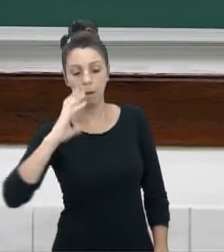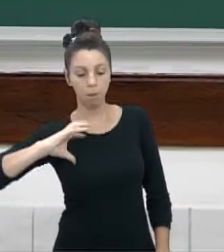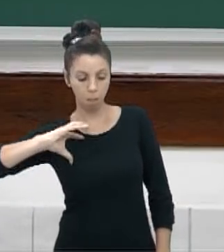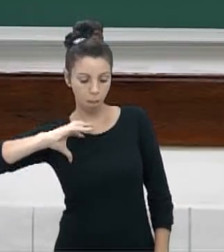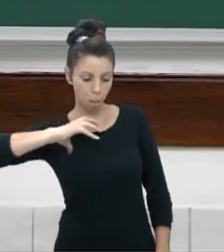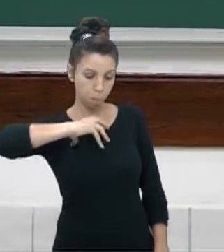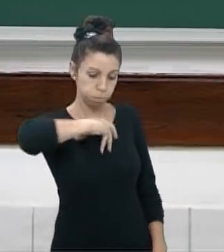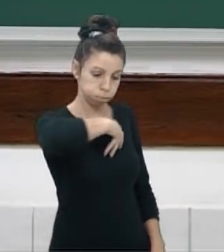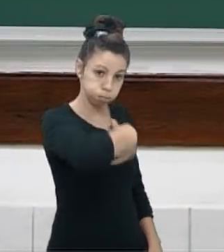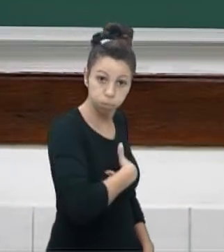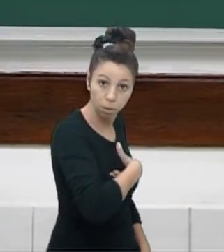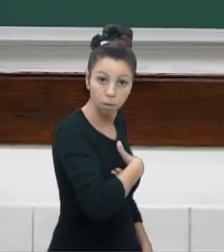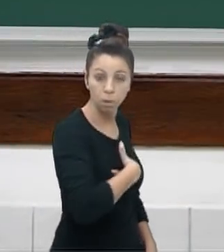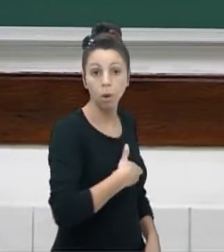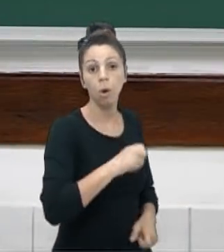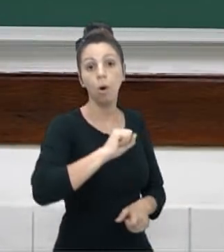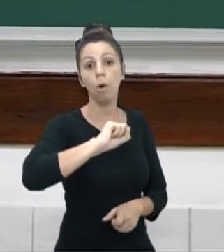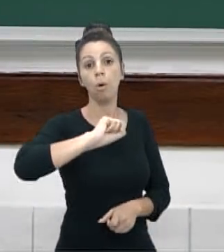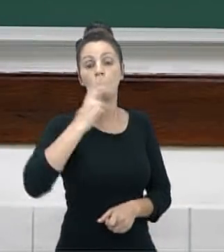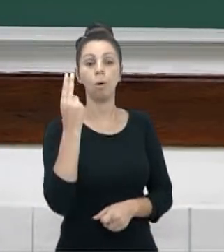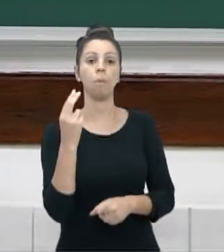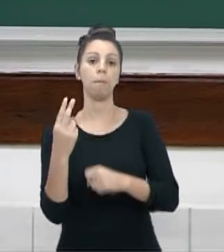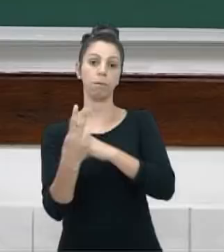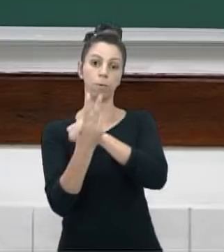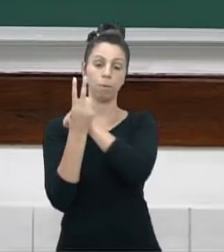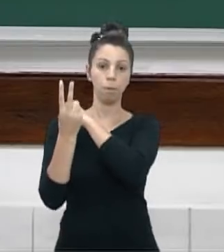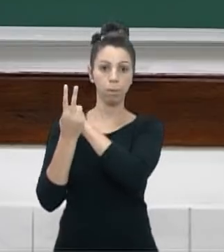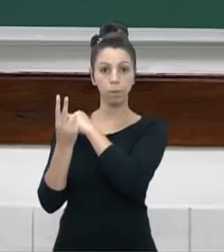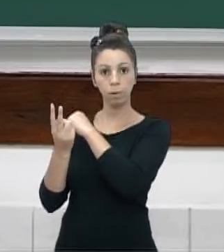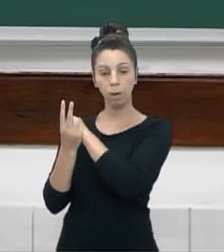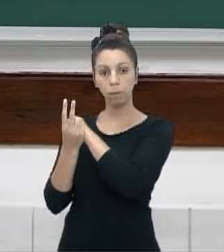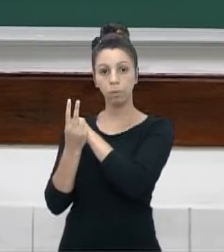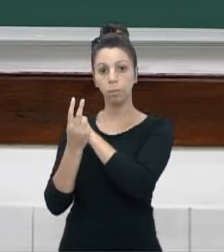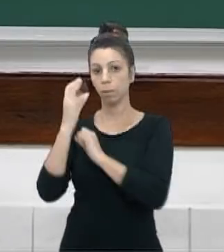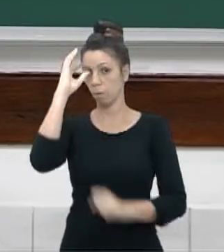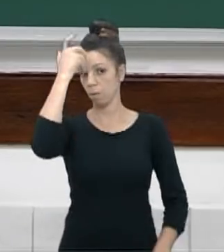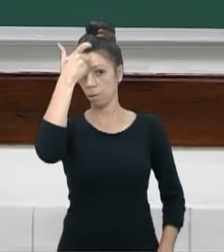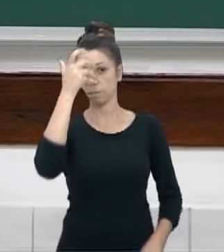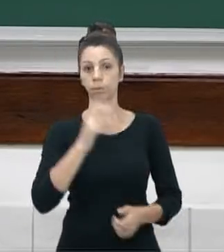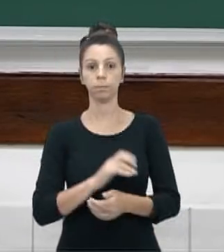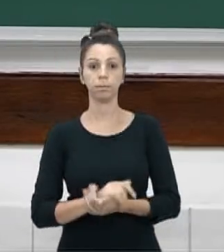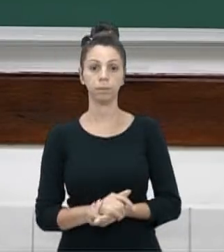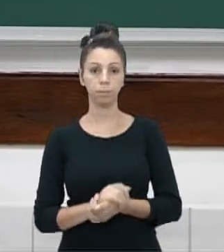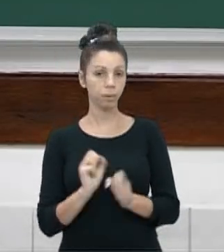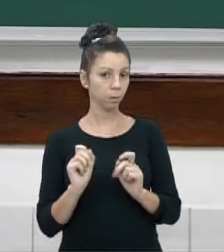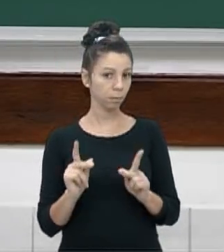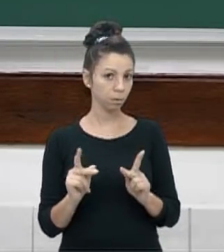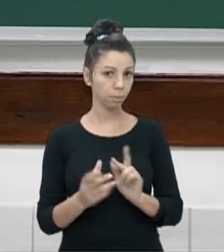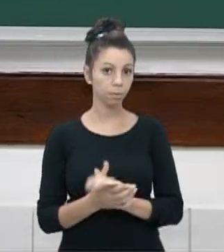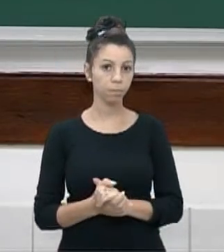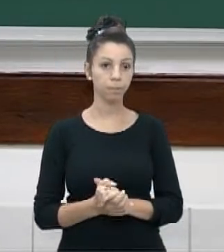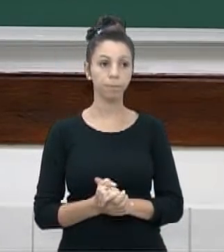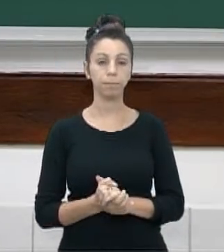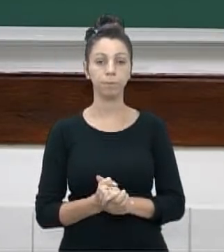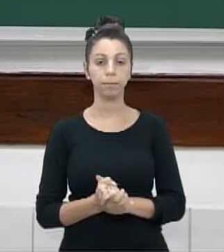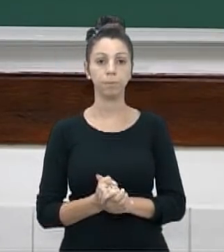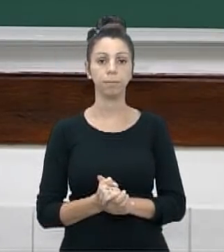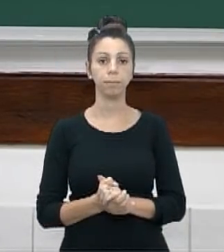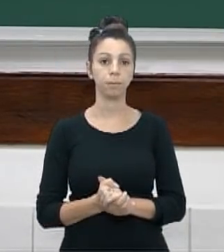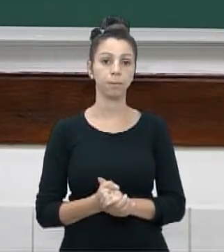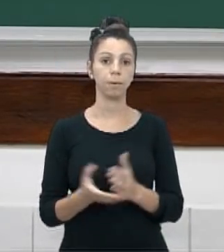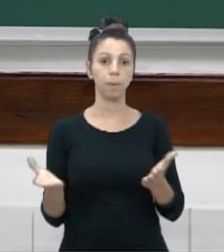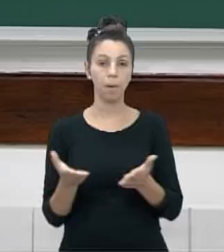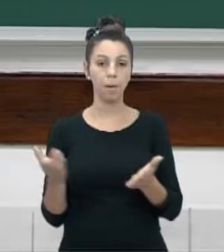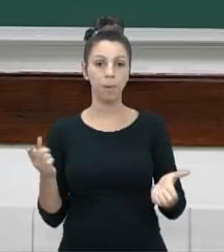hábitos ou para a prevenção a certos possíveis hábitos, ok? Vamos fazer agora